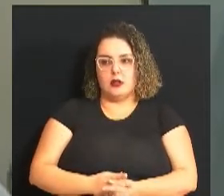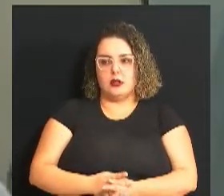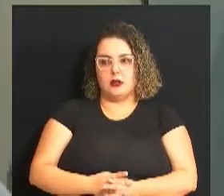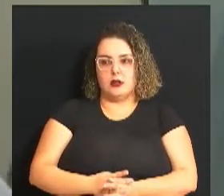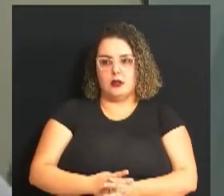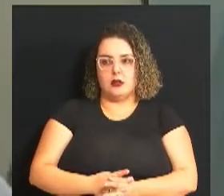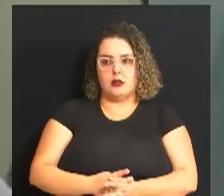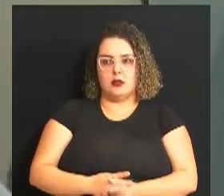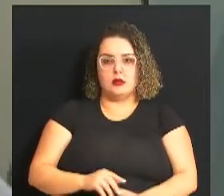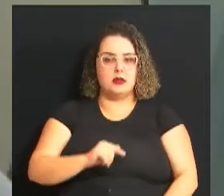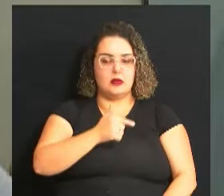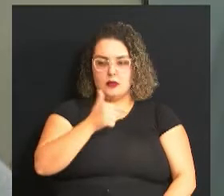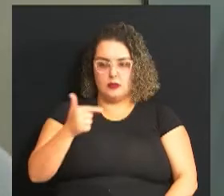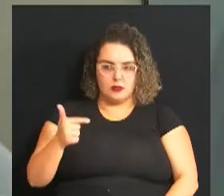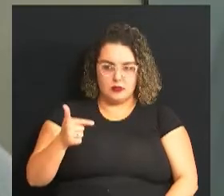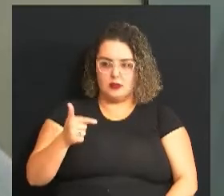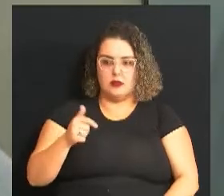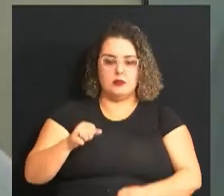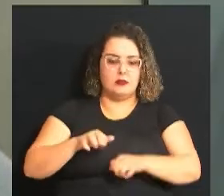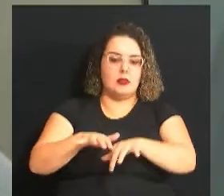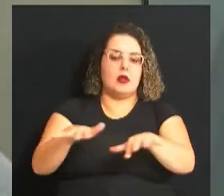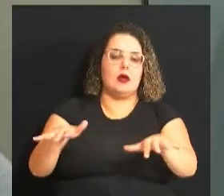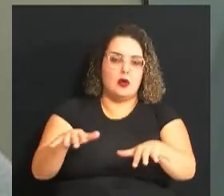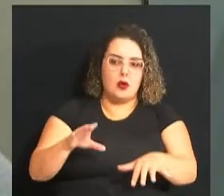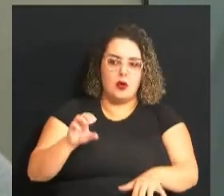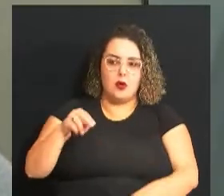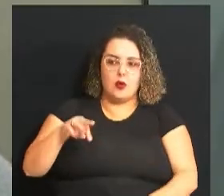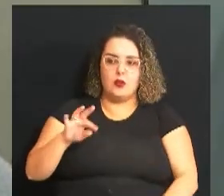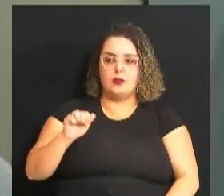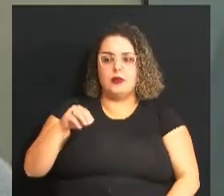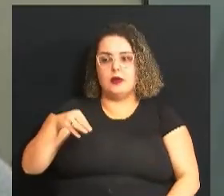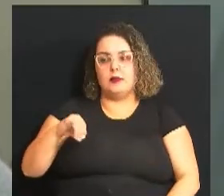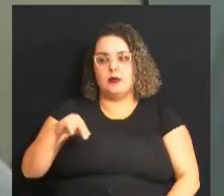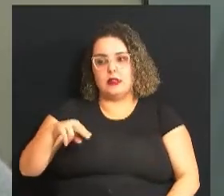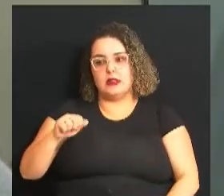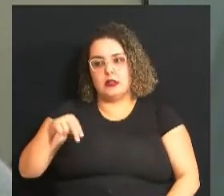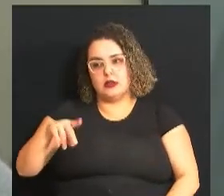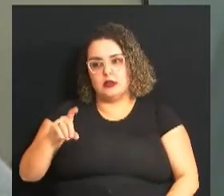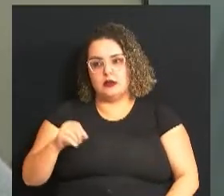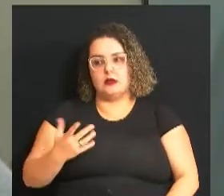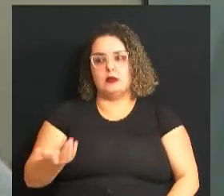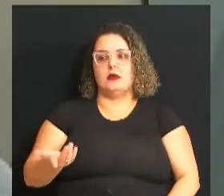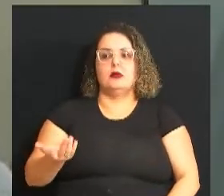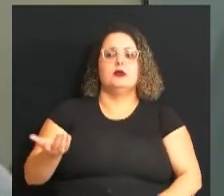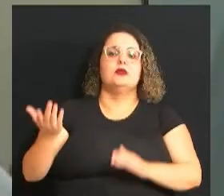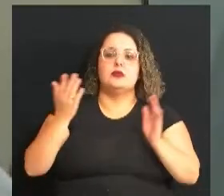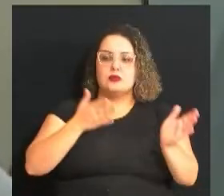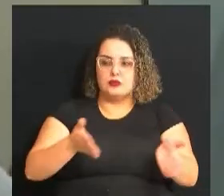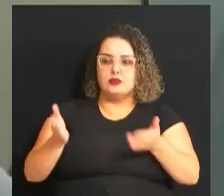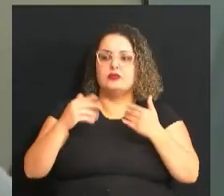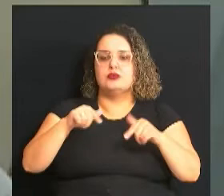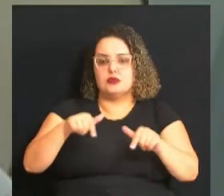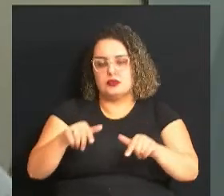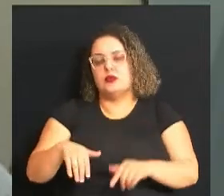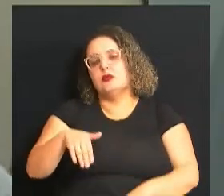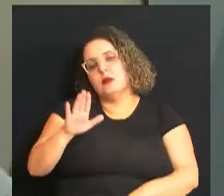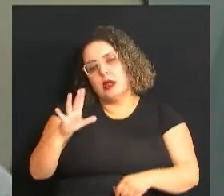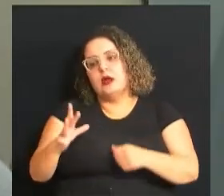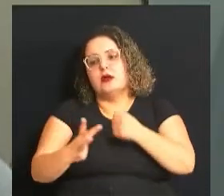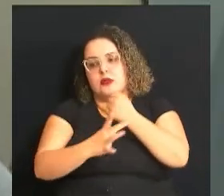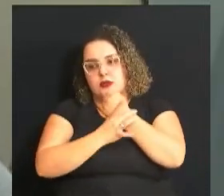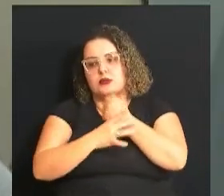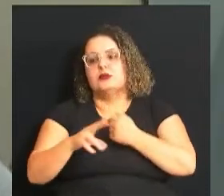não estando contaminando, é por uma questão mesmo de fluxo de trabalho e de maior segurança no uso